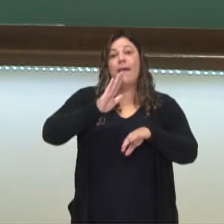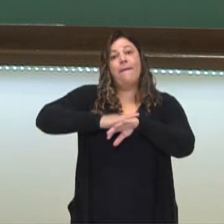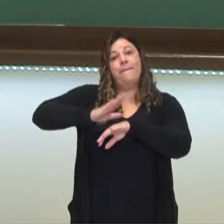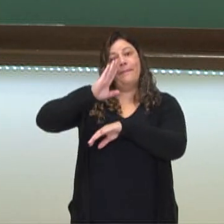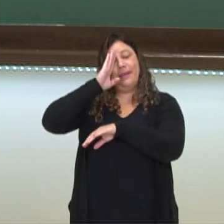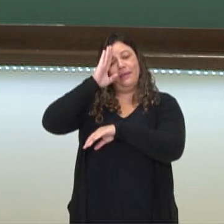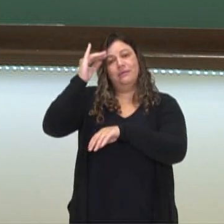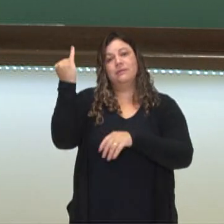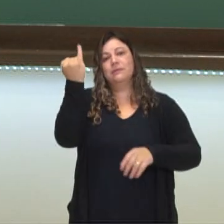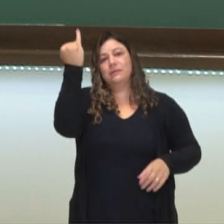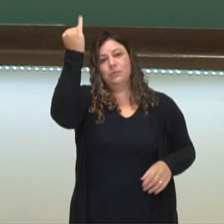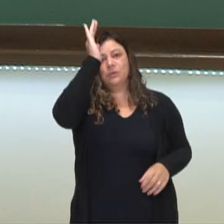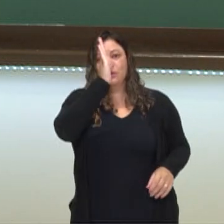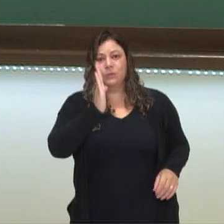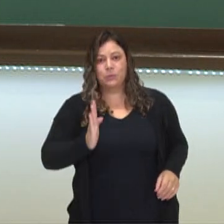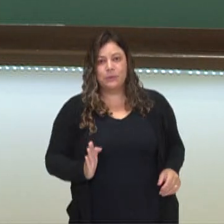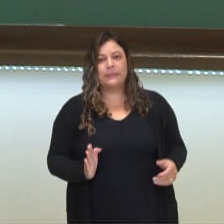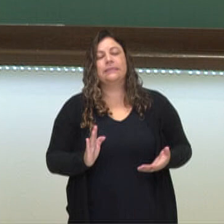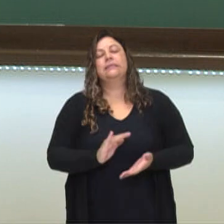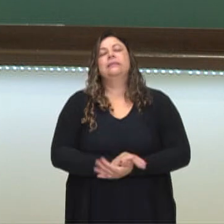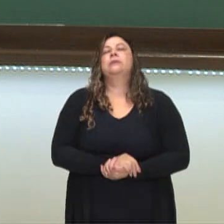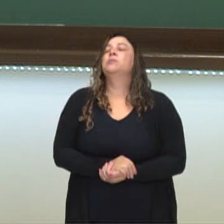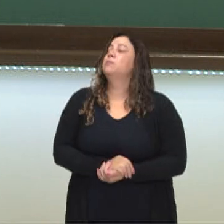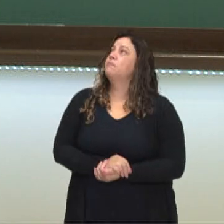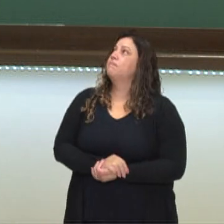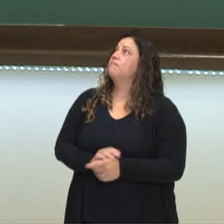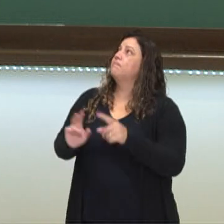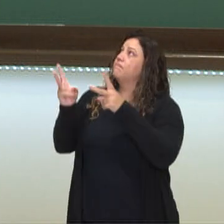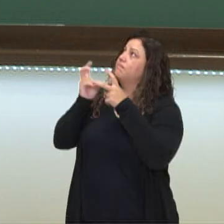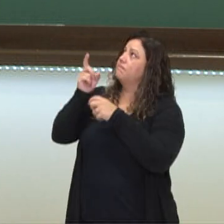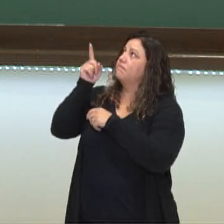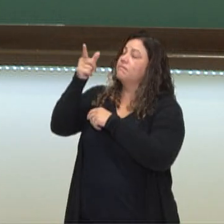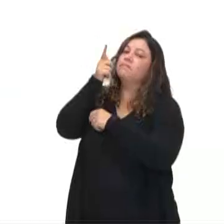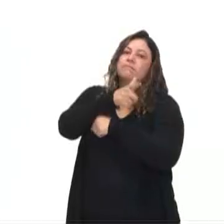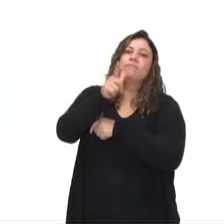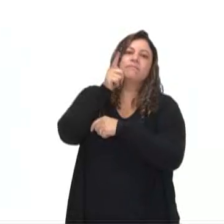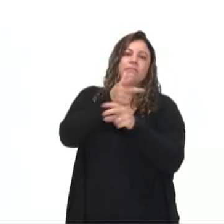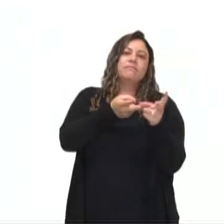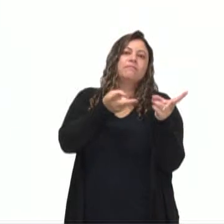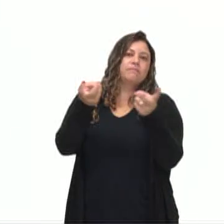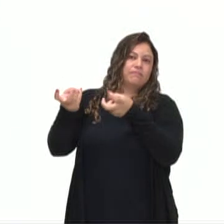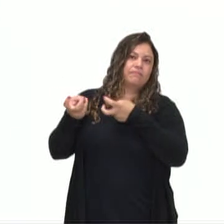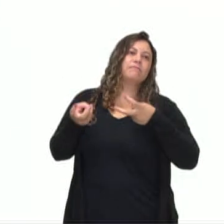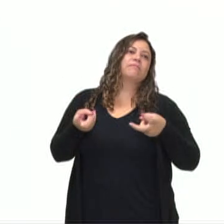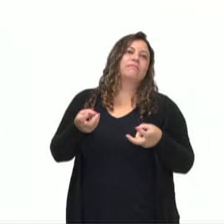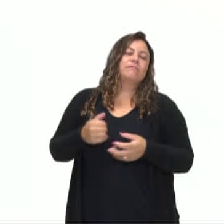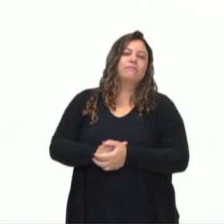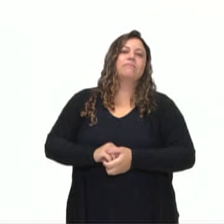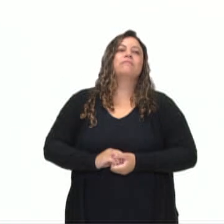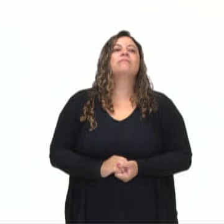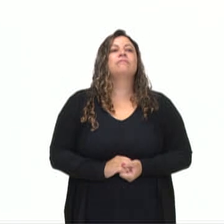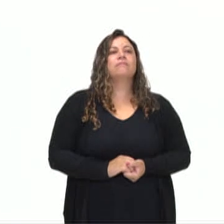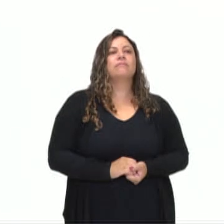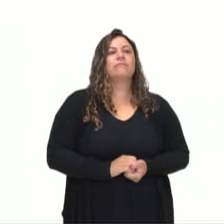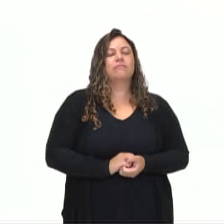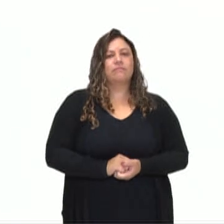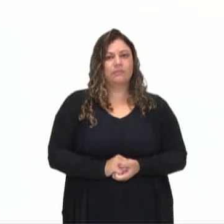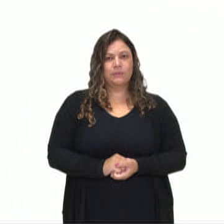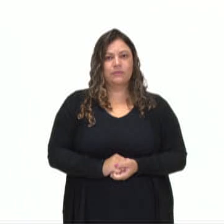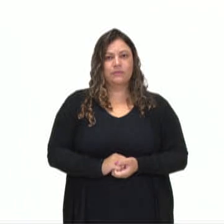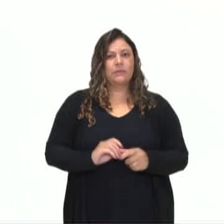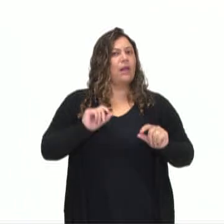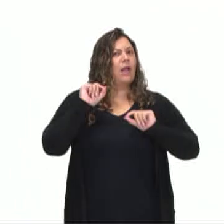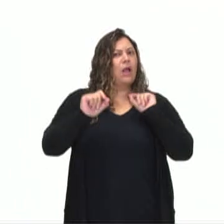importante aqui do Brasil. Então a gente consegue percebê-la aqui do lado esquerdo da nossa tela. E